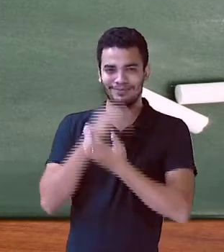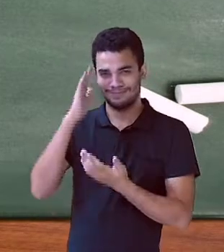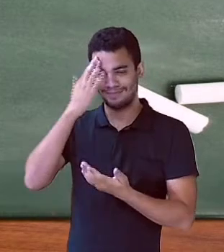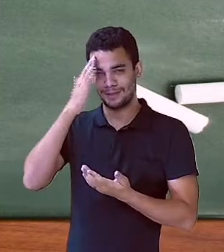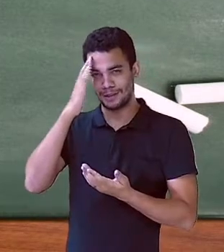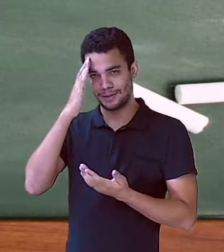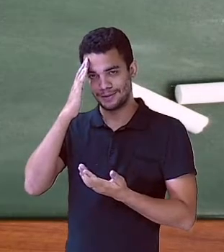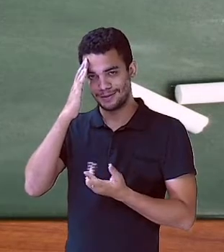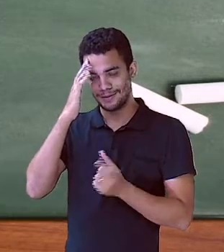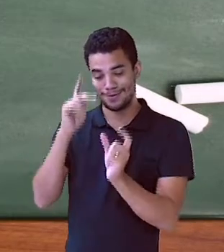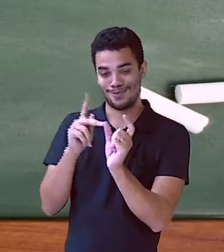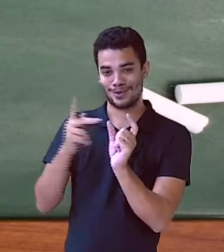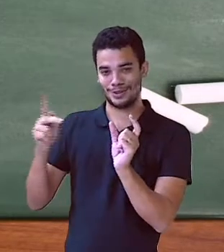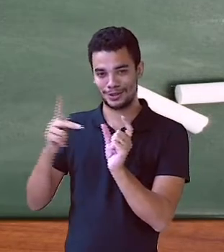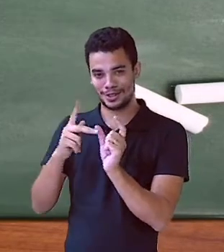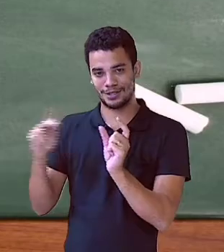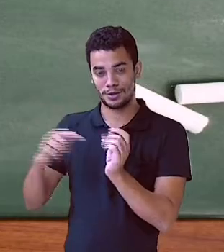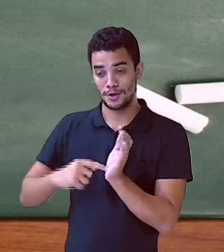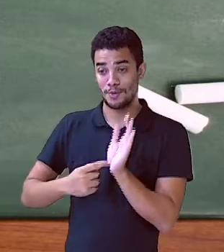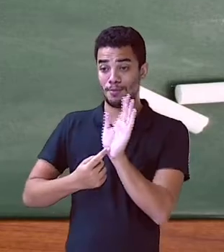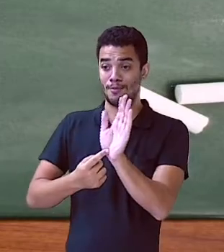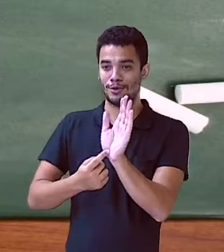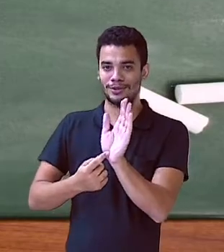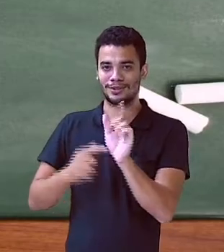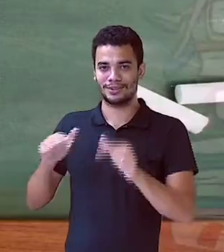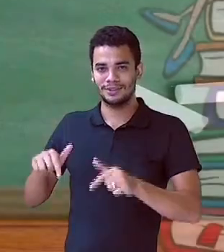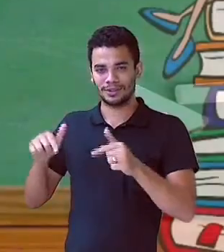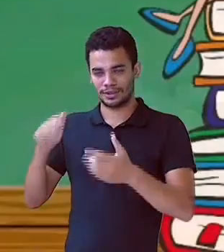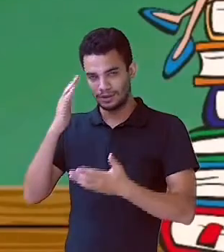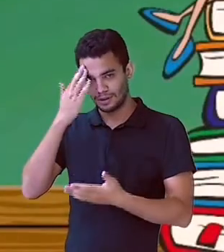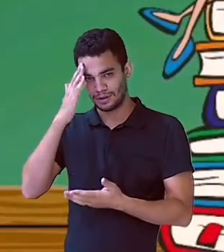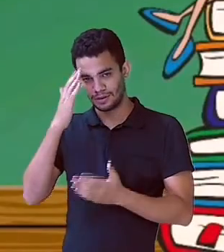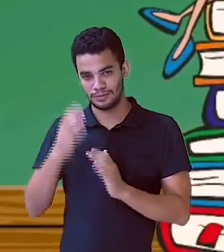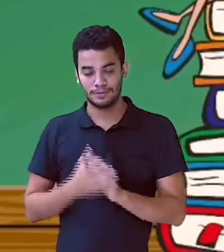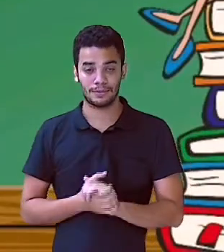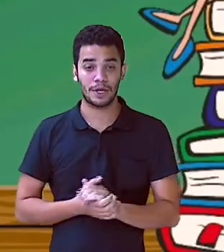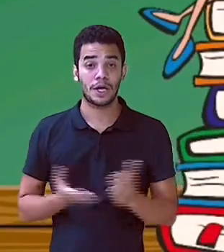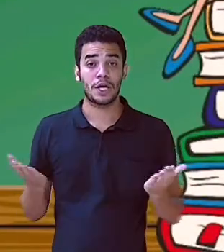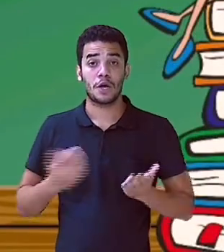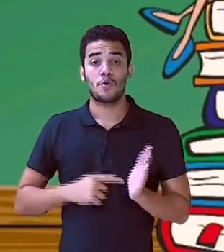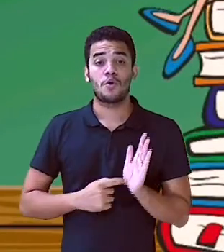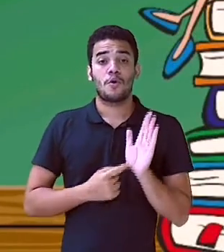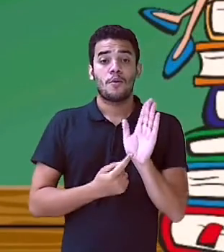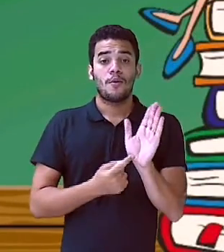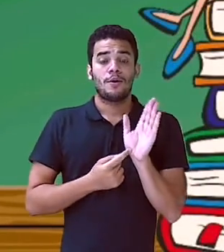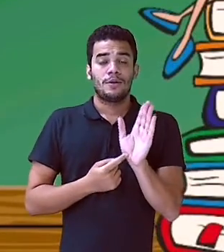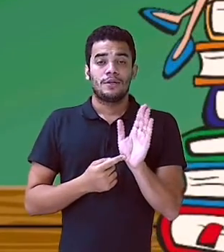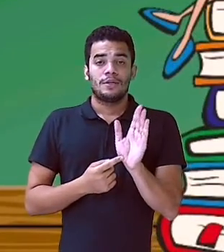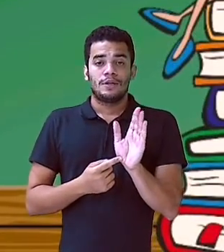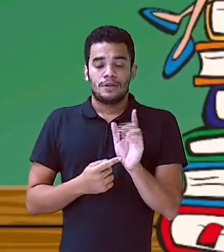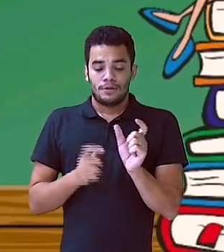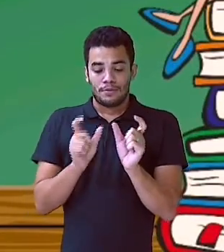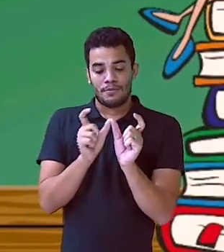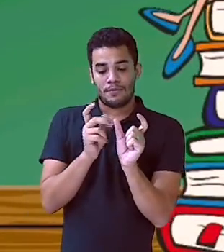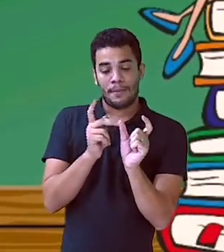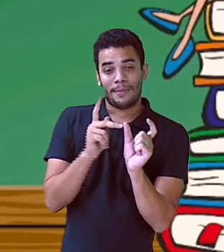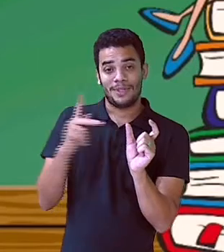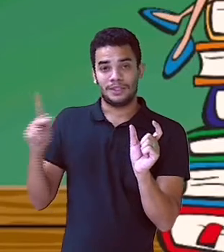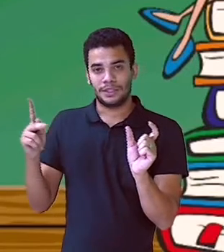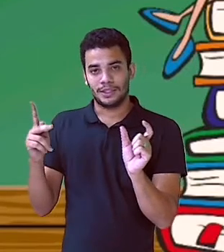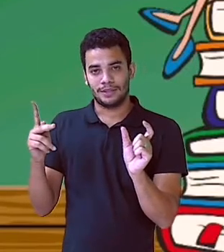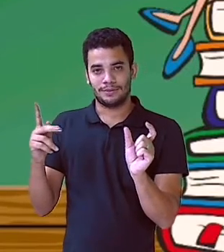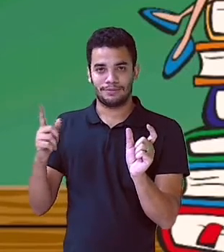Agora, passaremos para a próxima classificação. E última. Isso, classificaram somente em três. Predicado verbal,